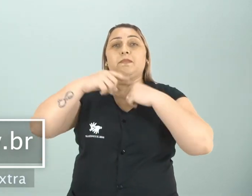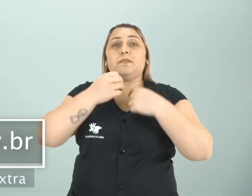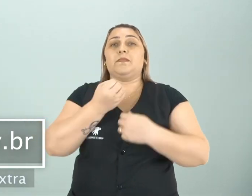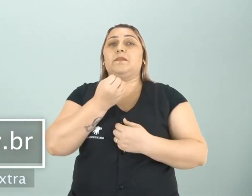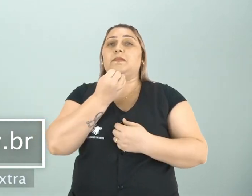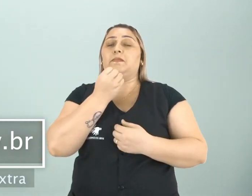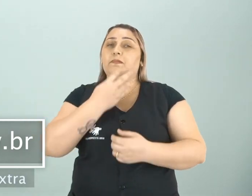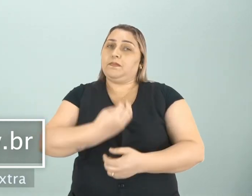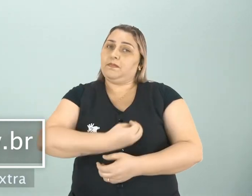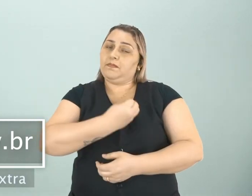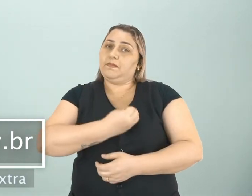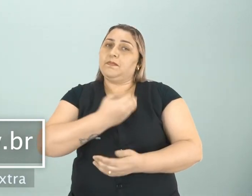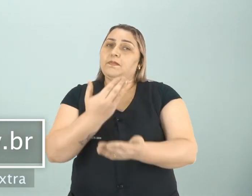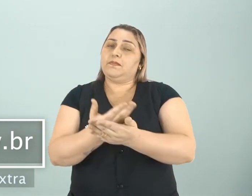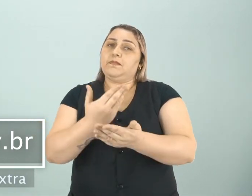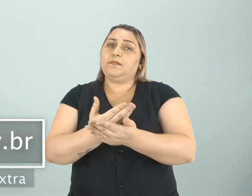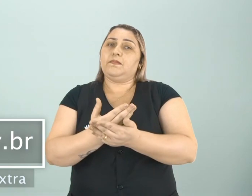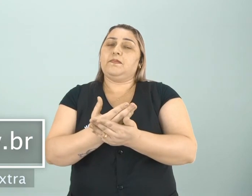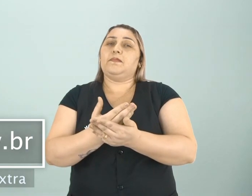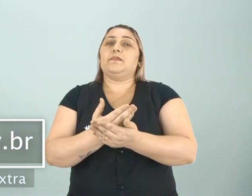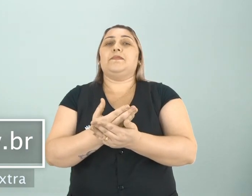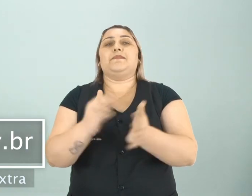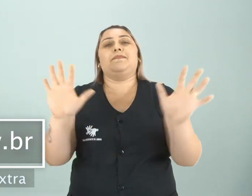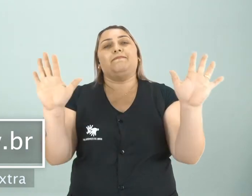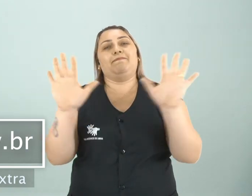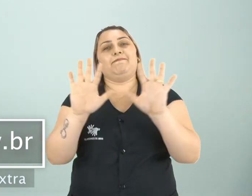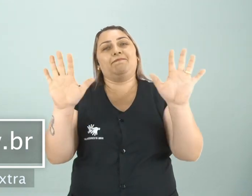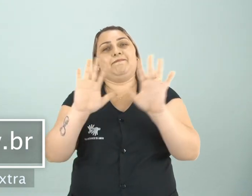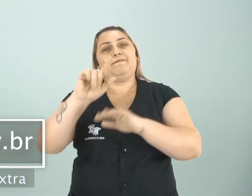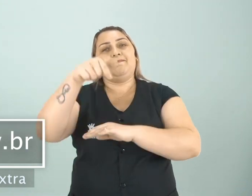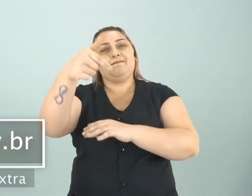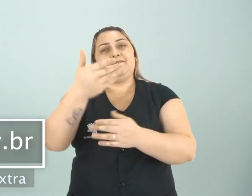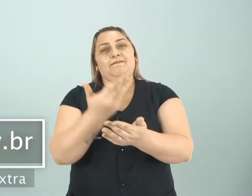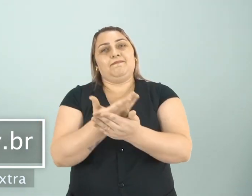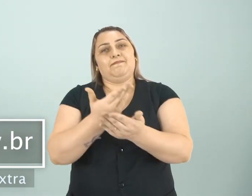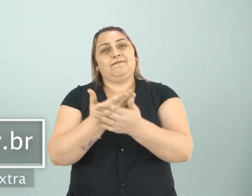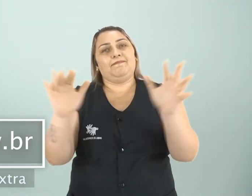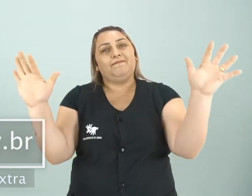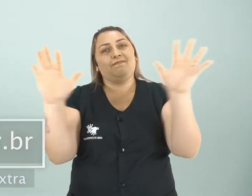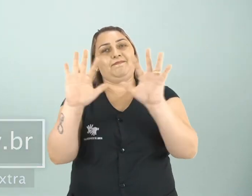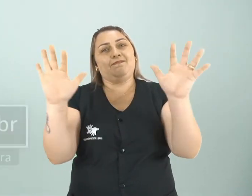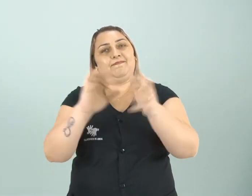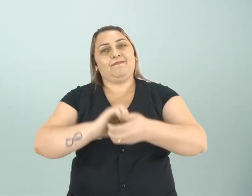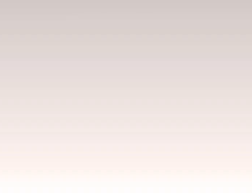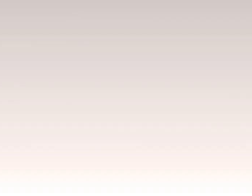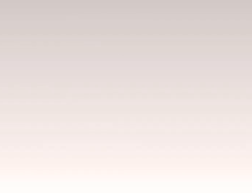e participe das aulas online. Eu fico por aqui, até uma próxima aula. Tchau!